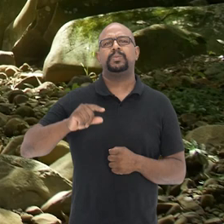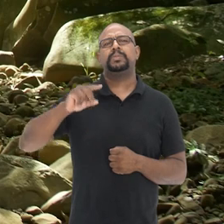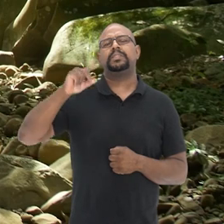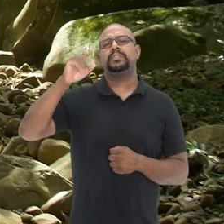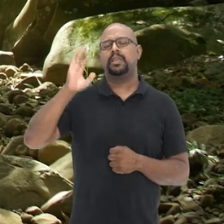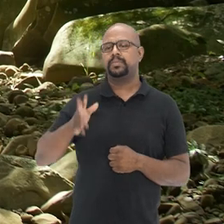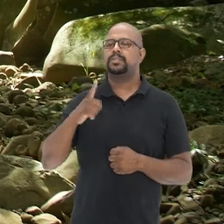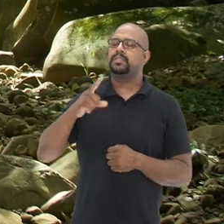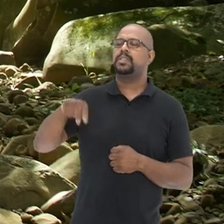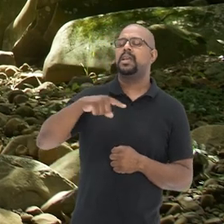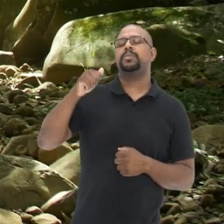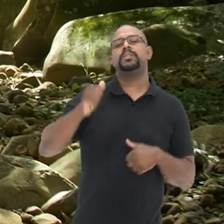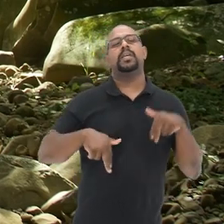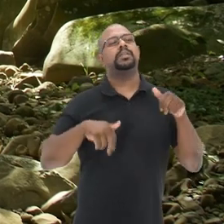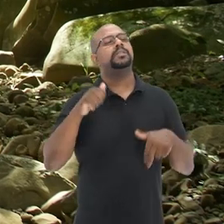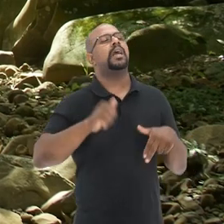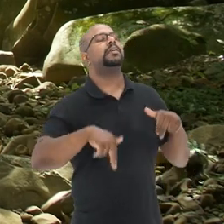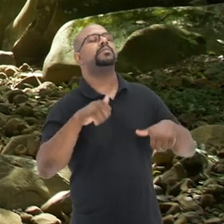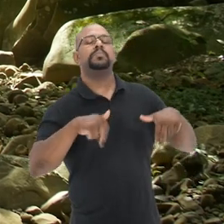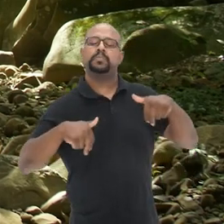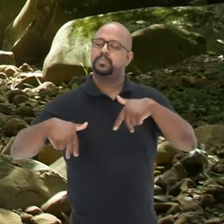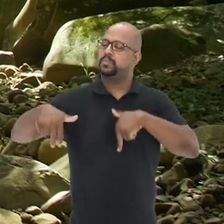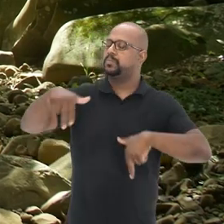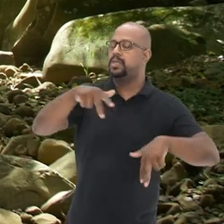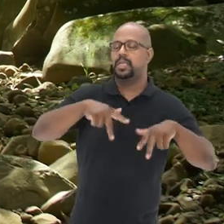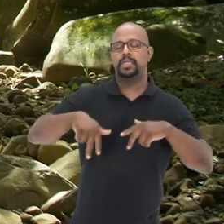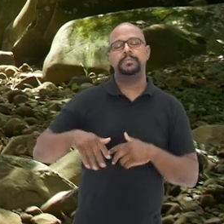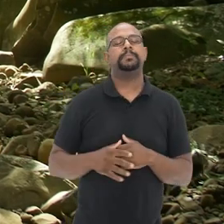Faz muito tempo que temos andado por aqui.